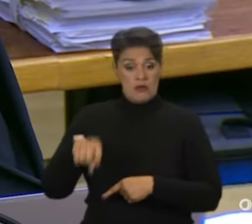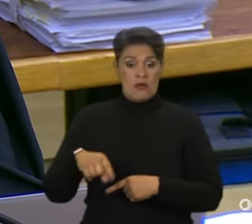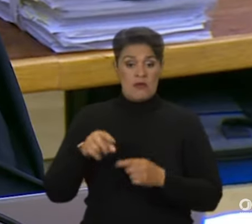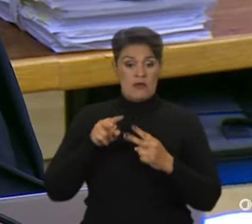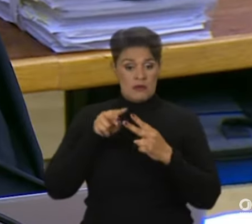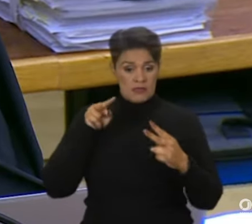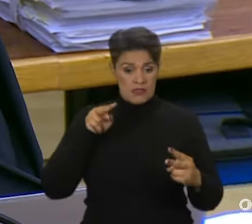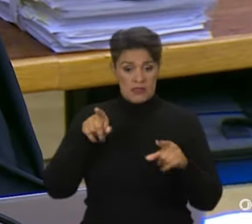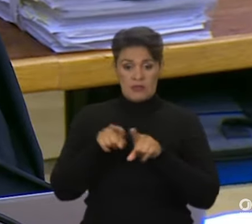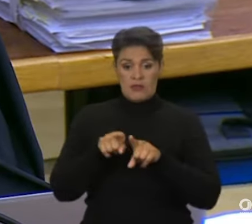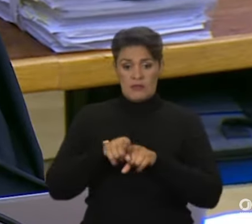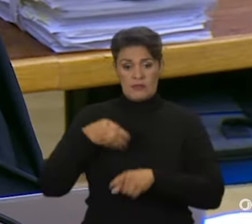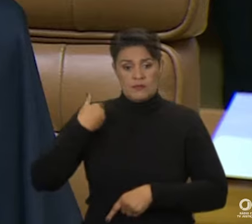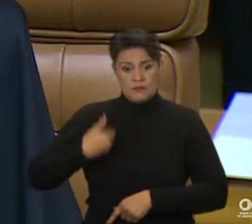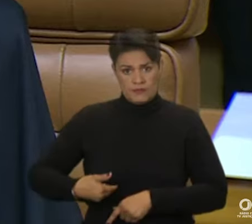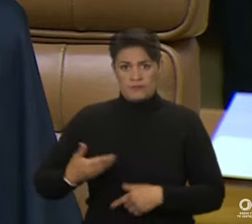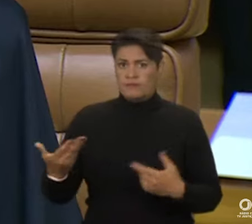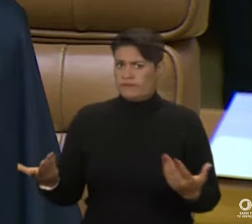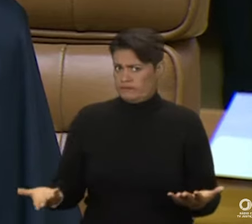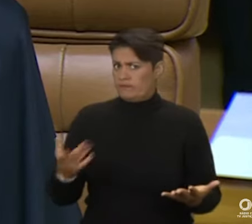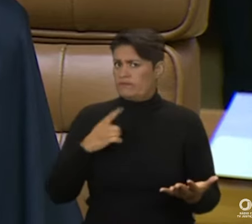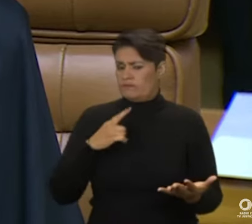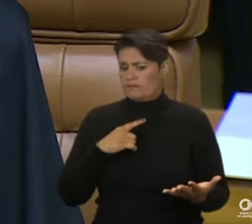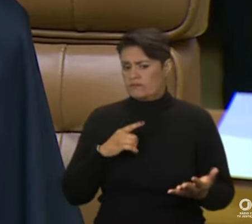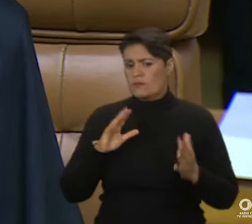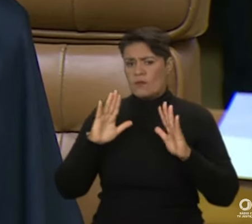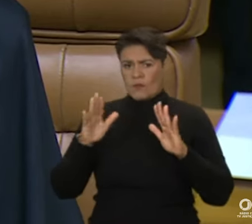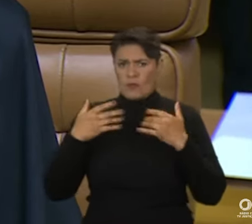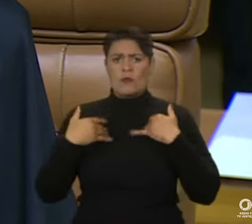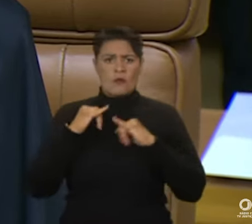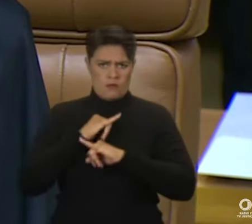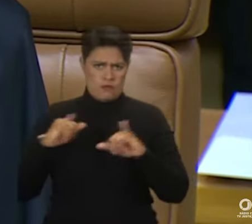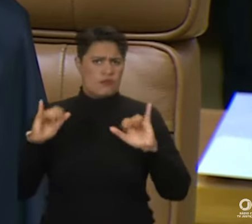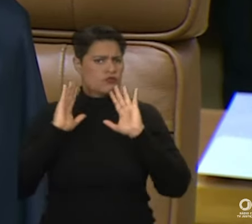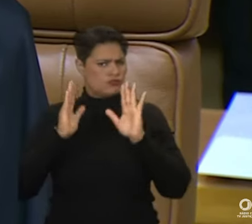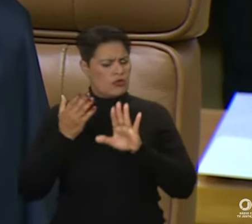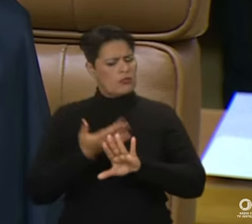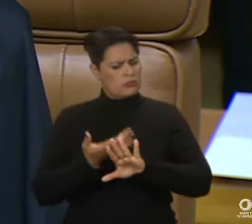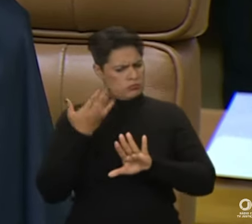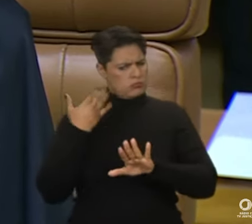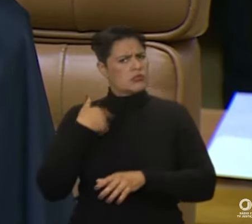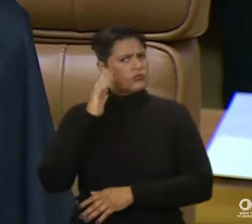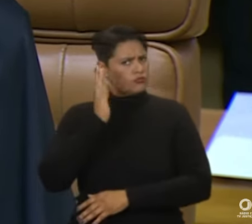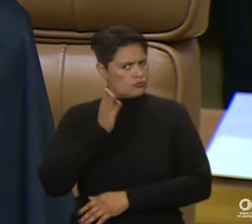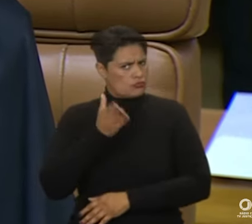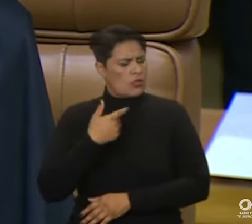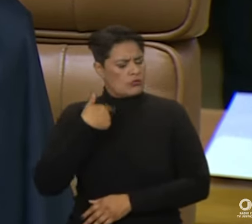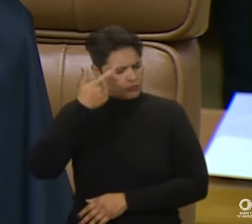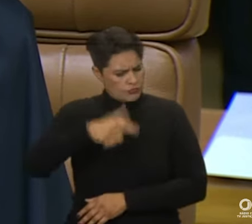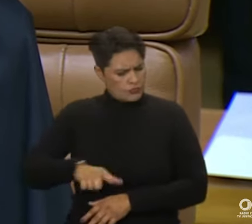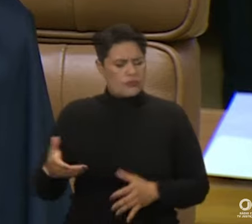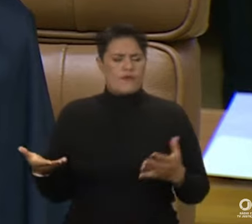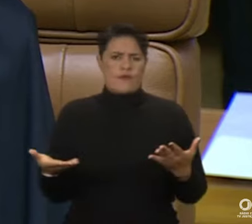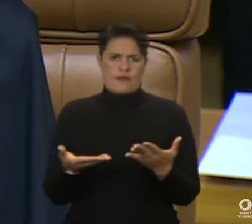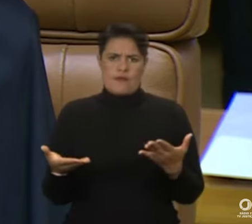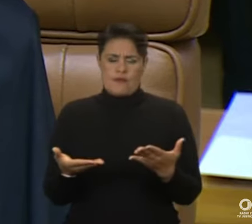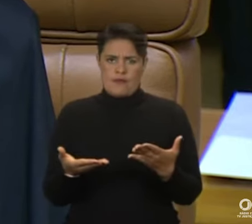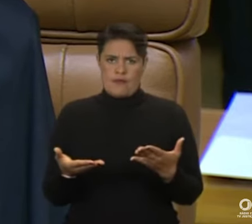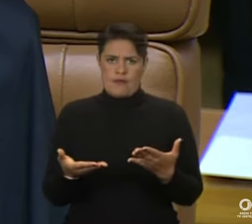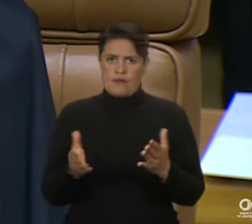nós sabemos. Já me pronunciei neste sentido recentemente e reafirmo: Vossa Excelência,